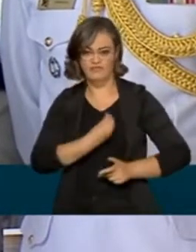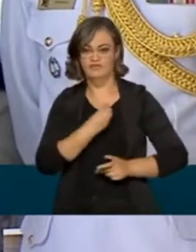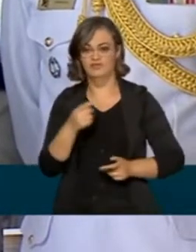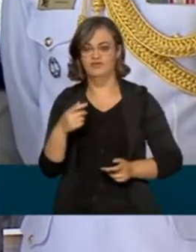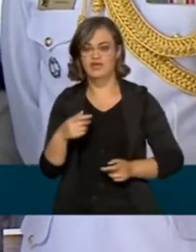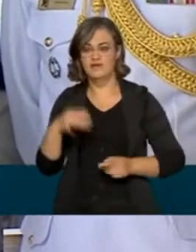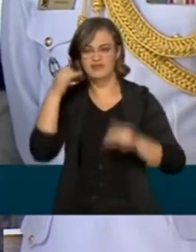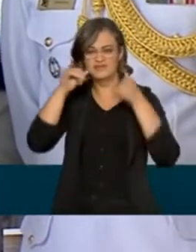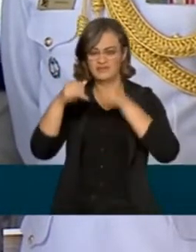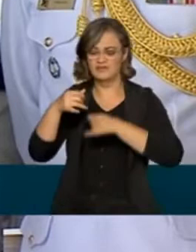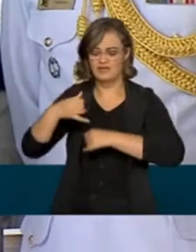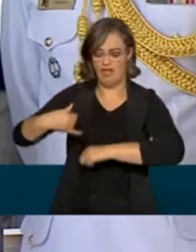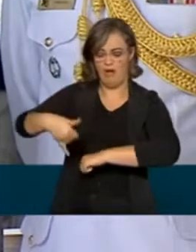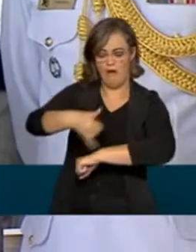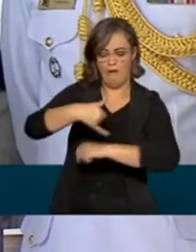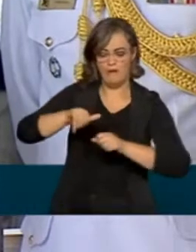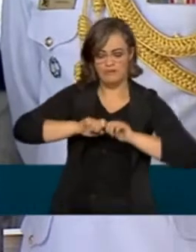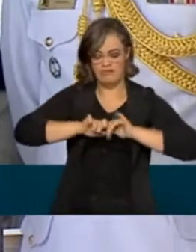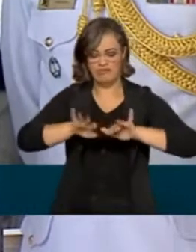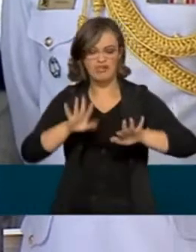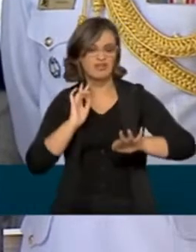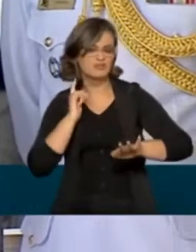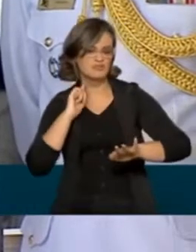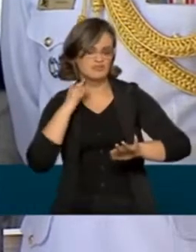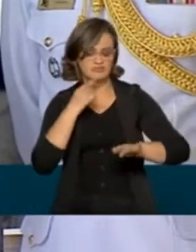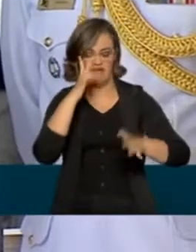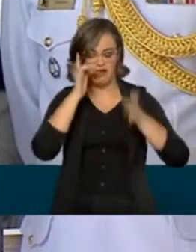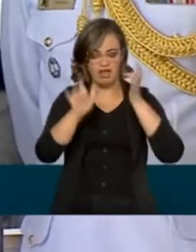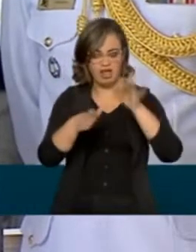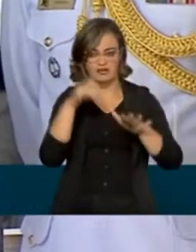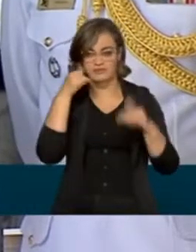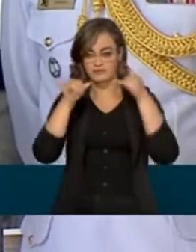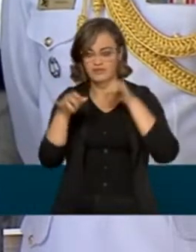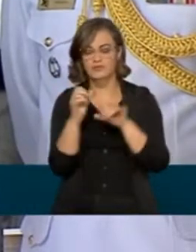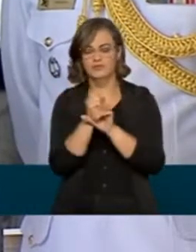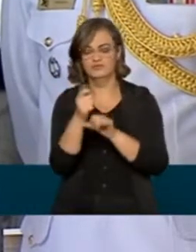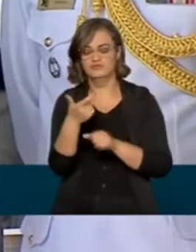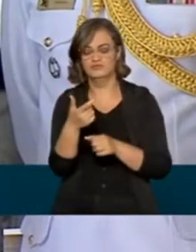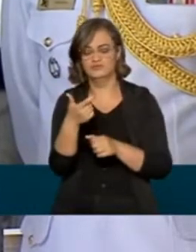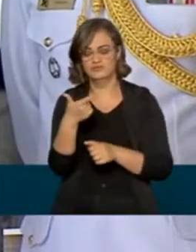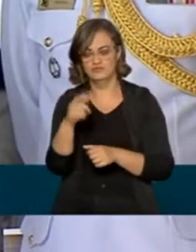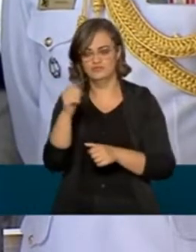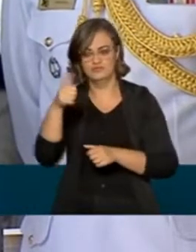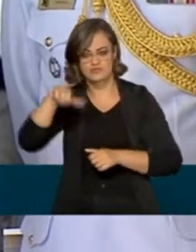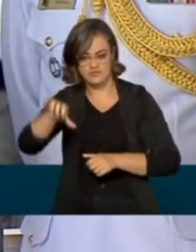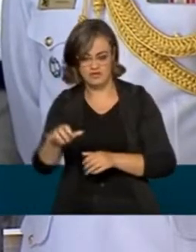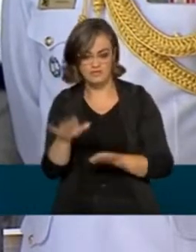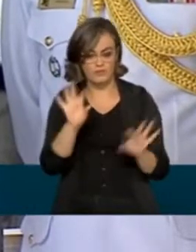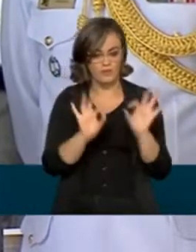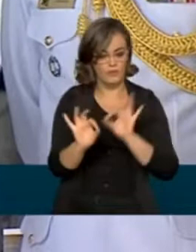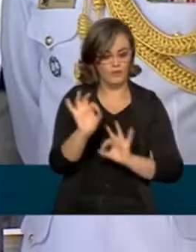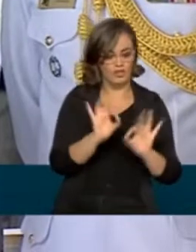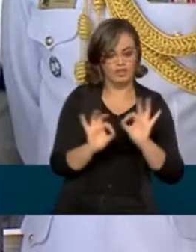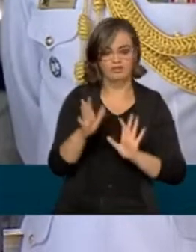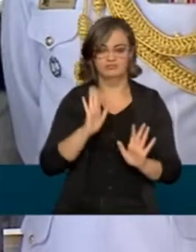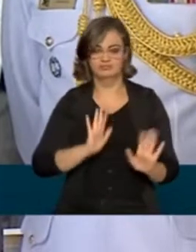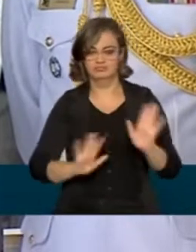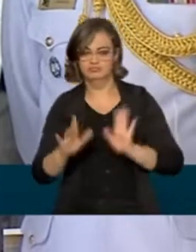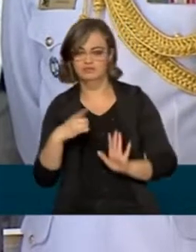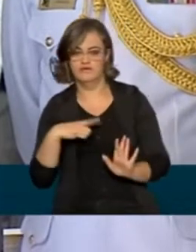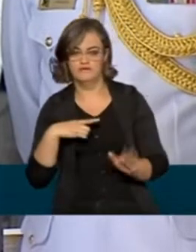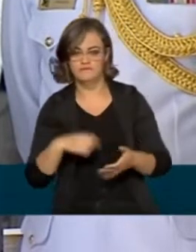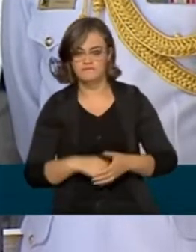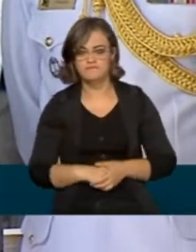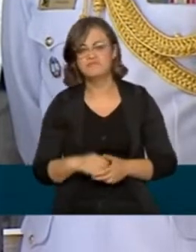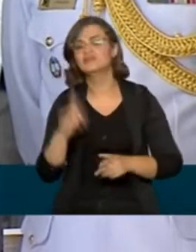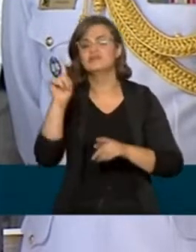óleo ocorrido em águas jurisdicionais brasileiras em 2019. Com a preocupação com a inovação